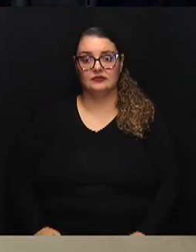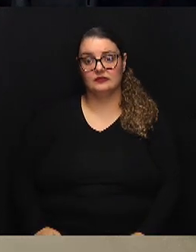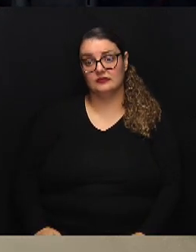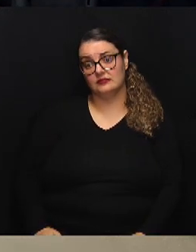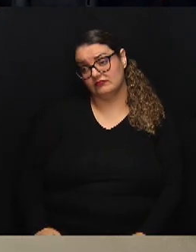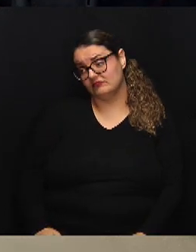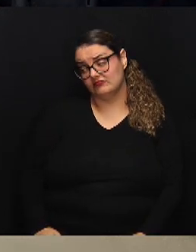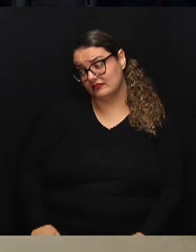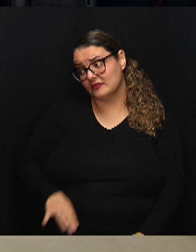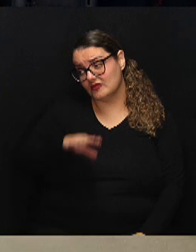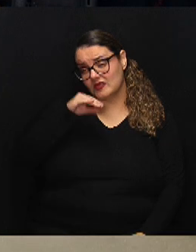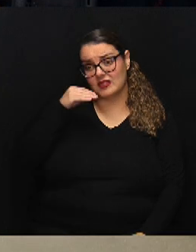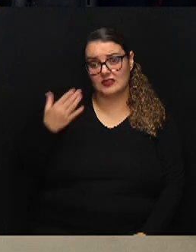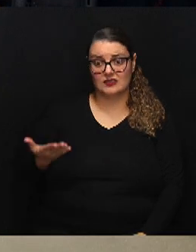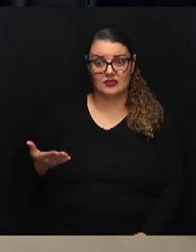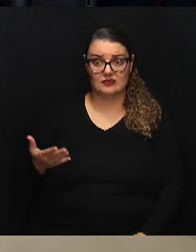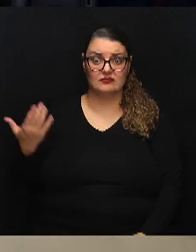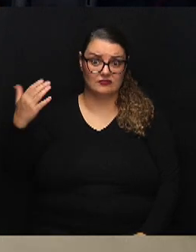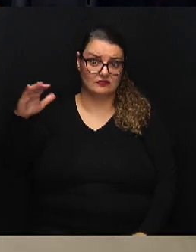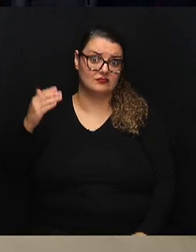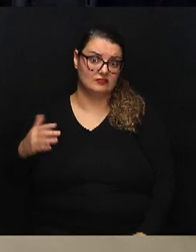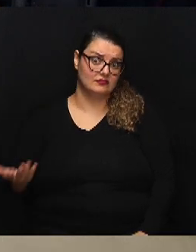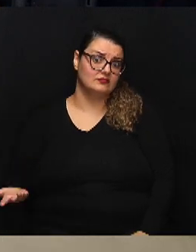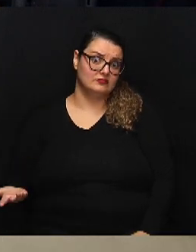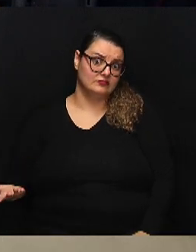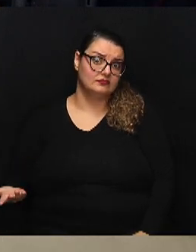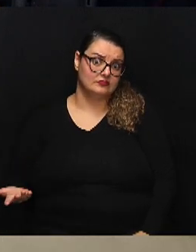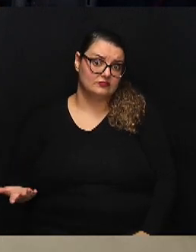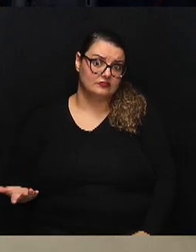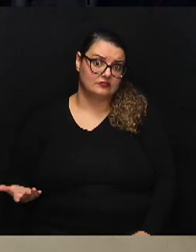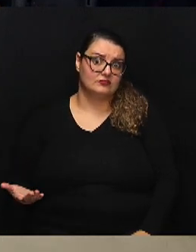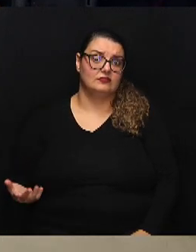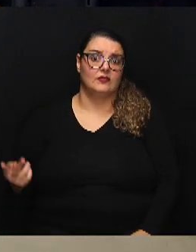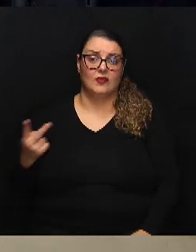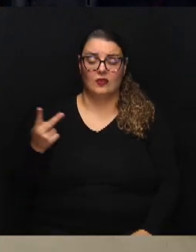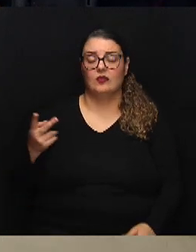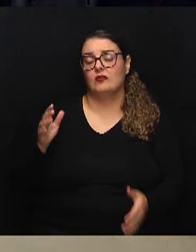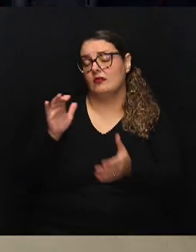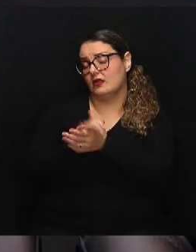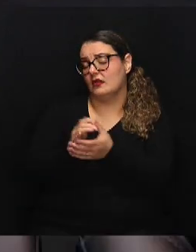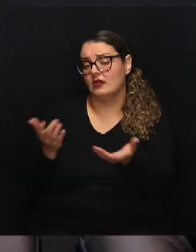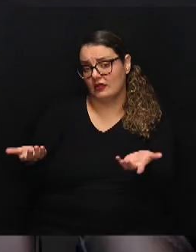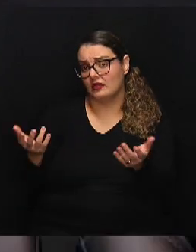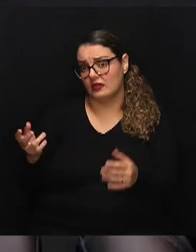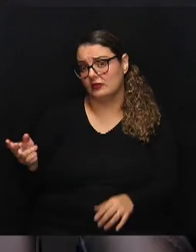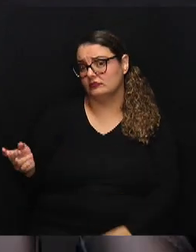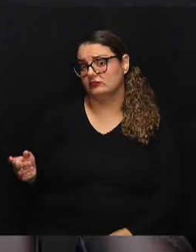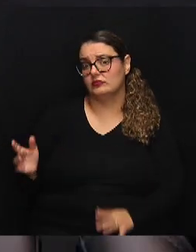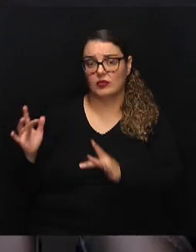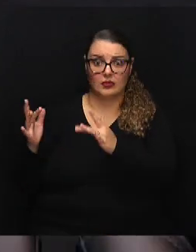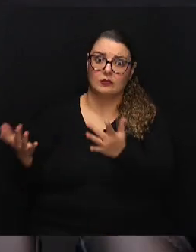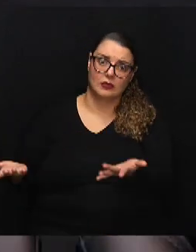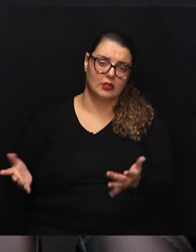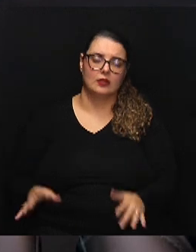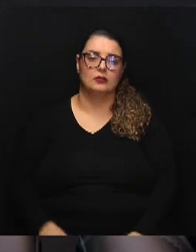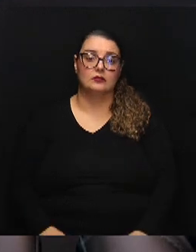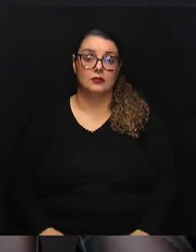dos adolescentes e das postagens referente a casais hoje em dia? Sim, eu concordo, acho